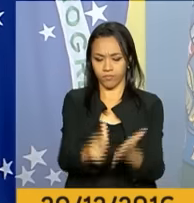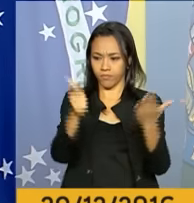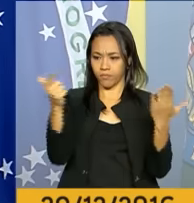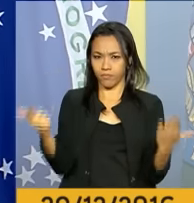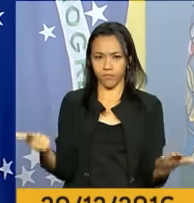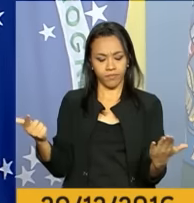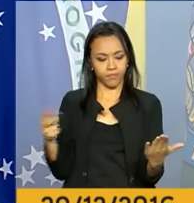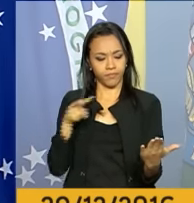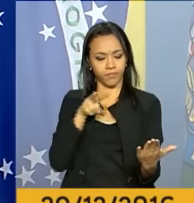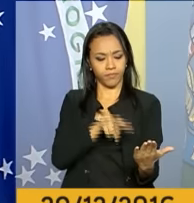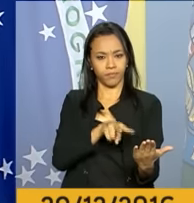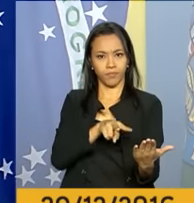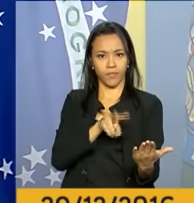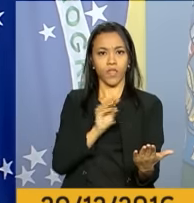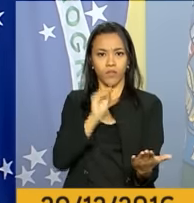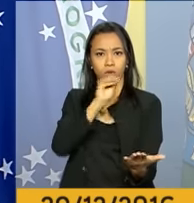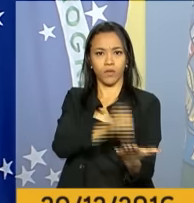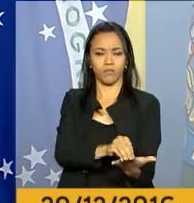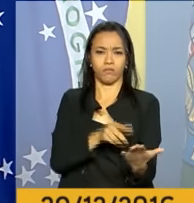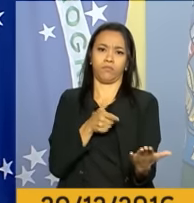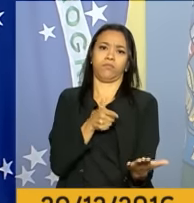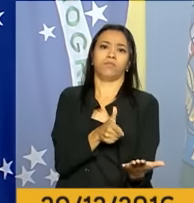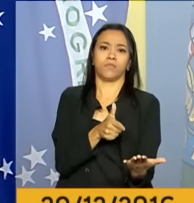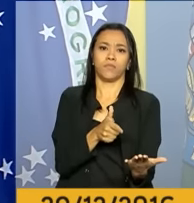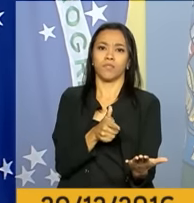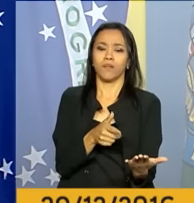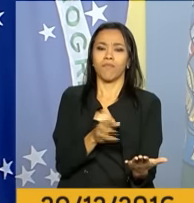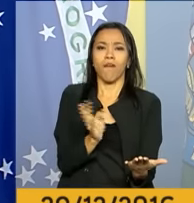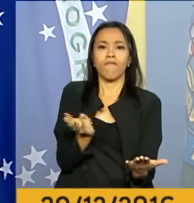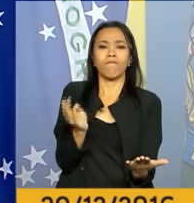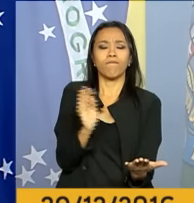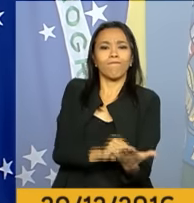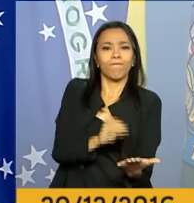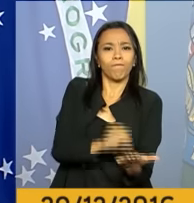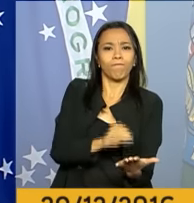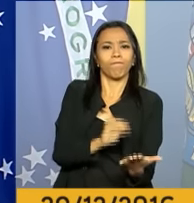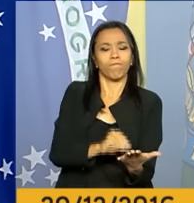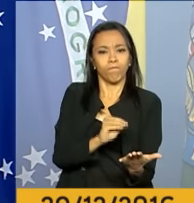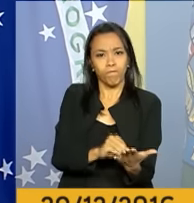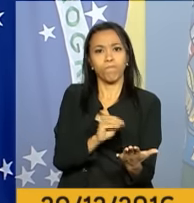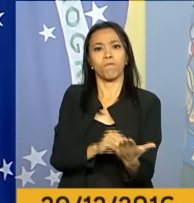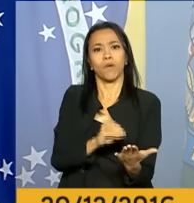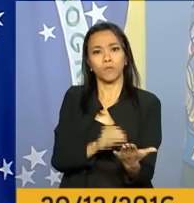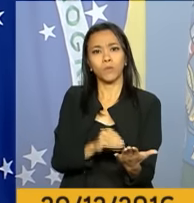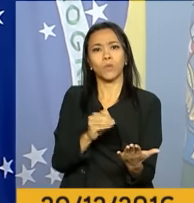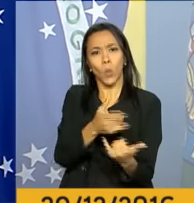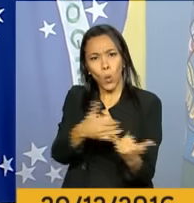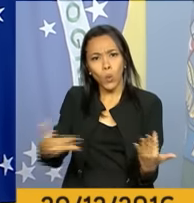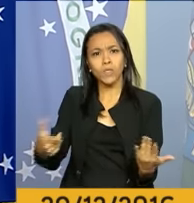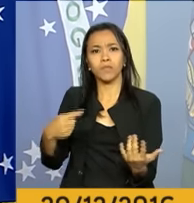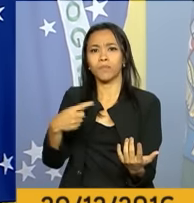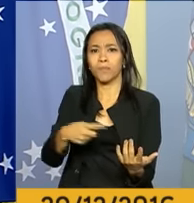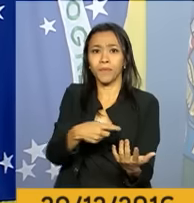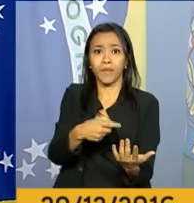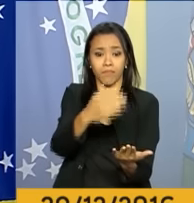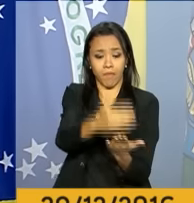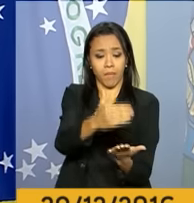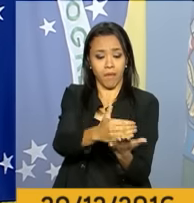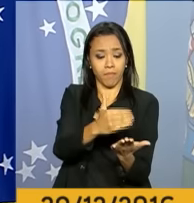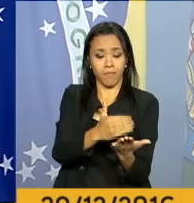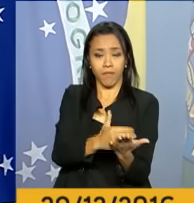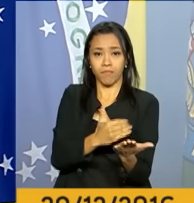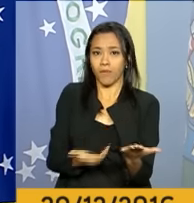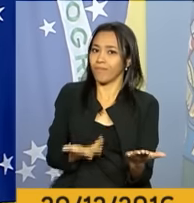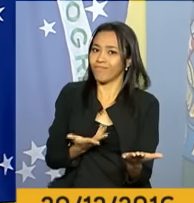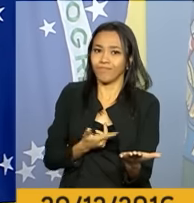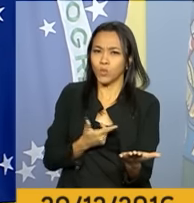página publicada nos jornais não foi suficiente para enumerar tudo aquilo que fizemos